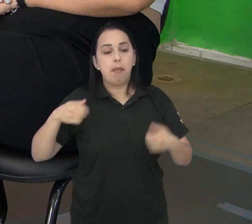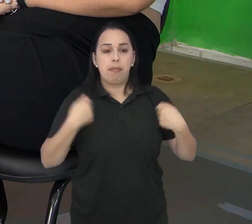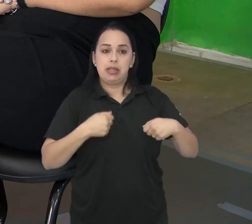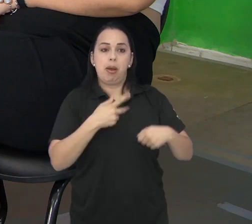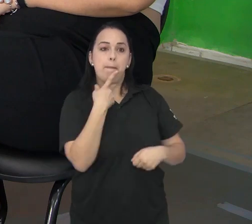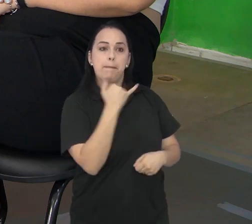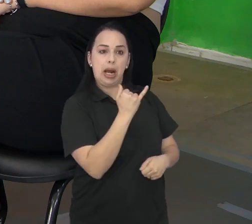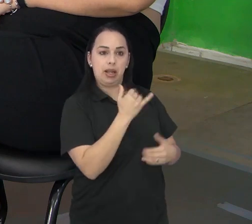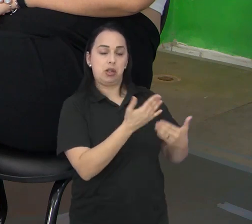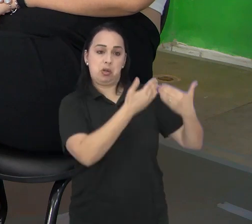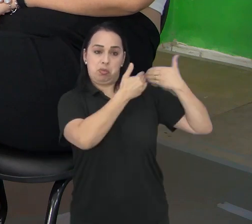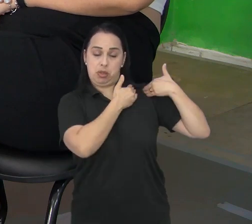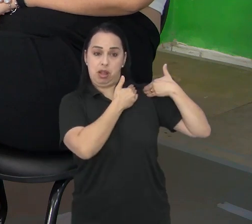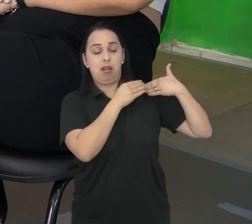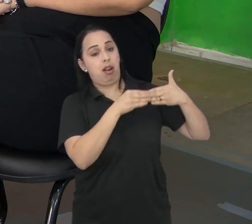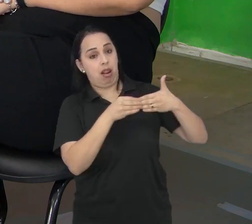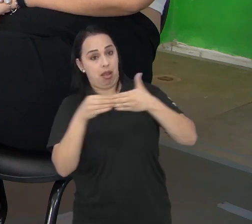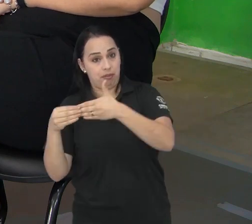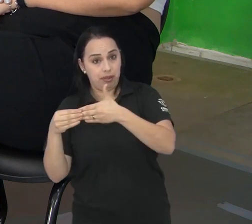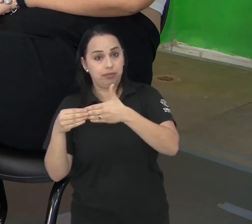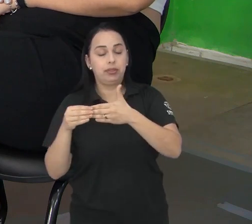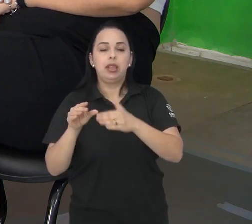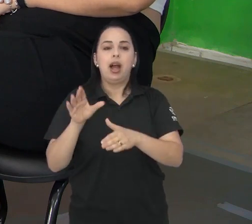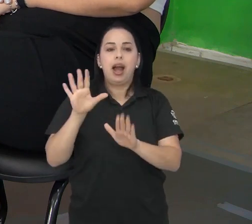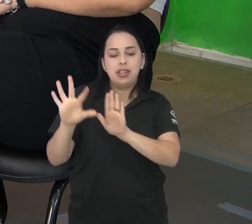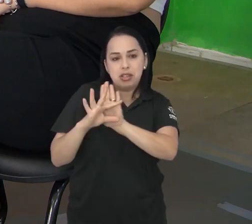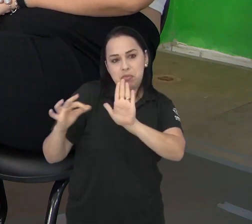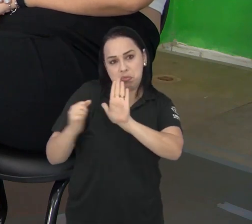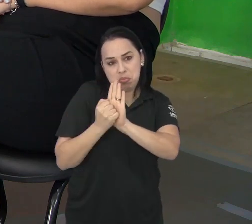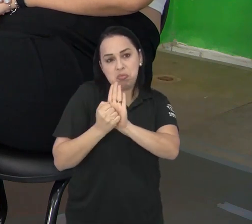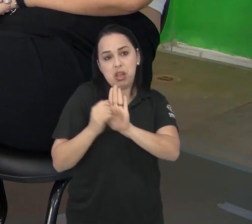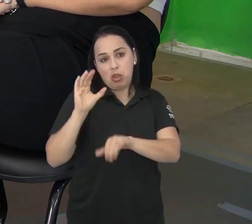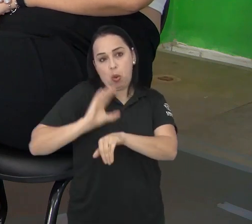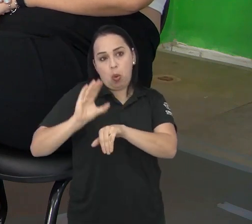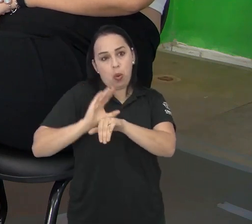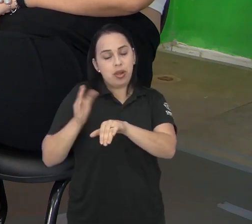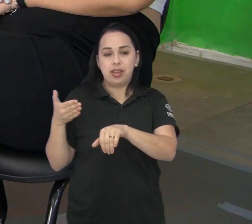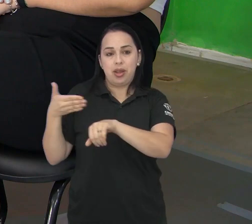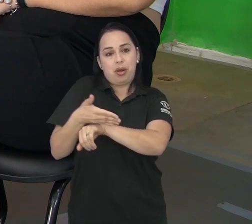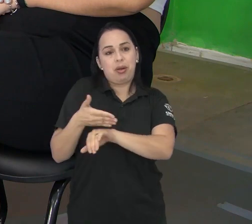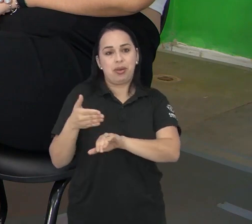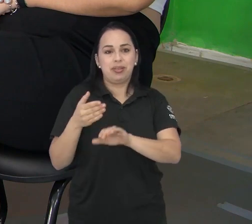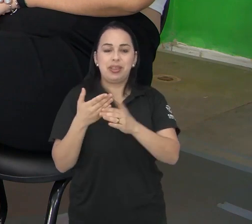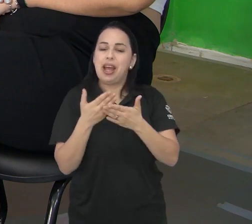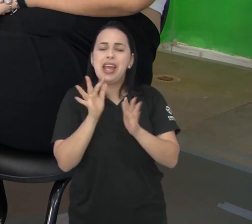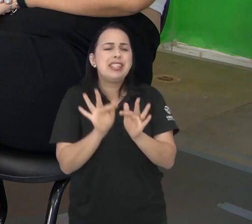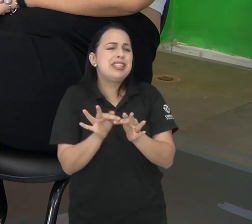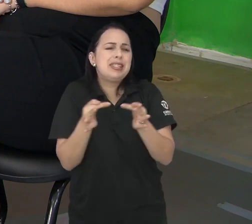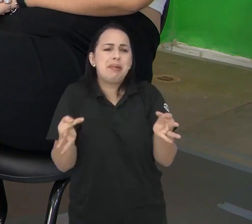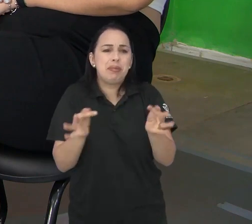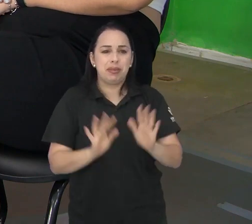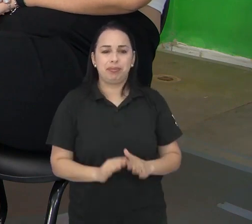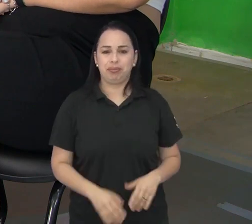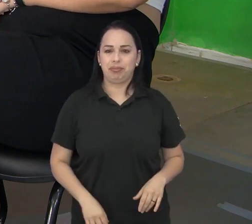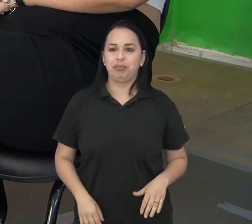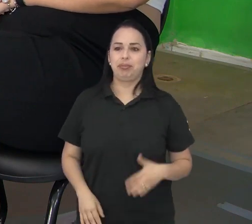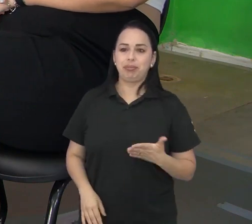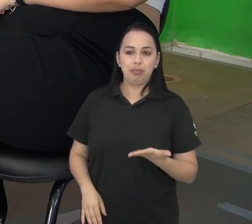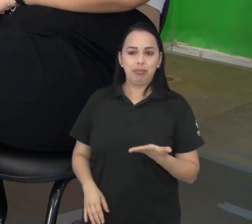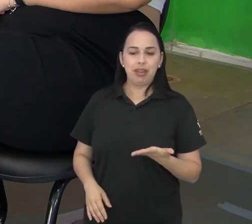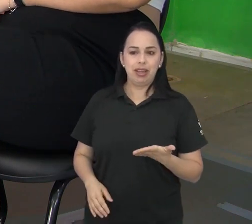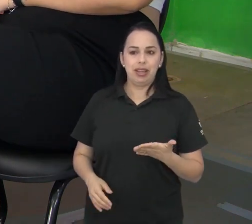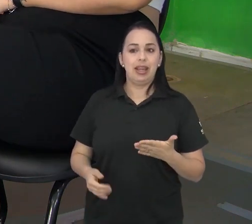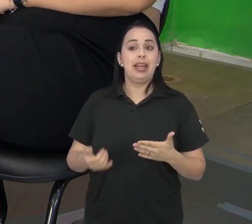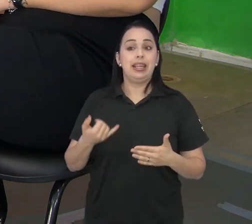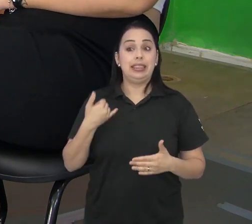matrícula, se interessar ali pelo curso, né, e fazer a inscrição e participar do projeto Guri. É simples, prático. É